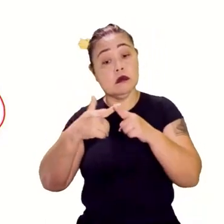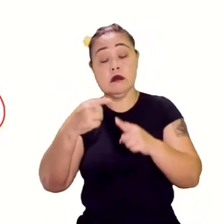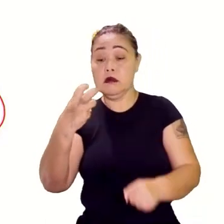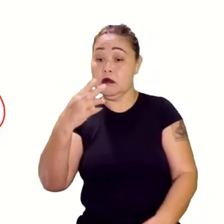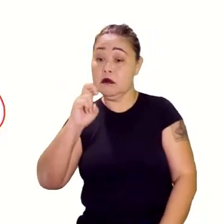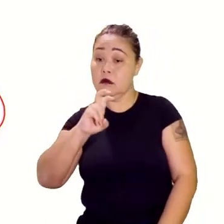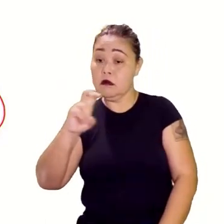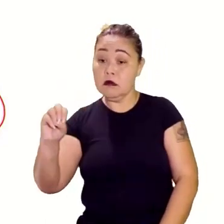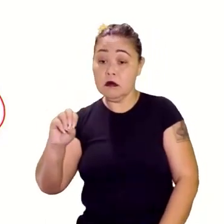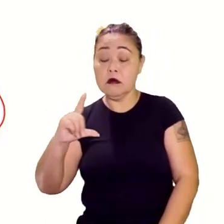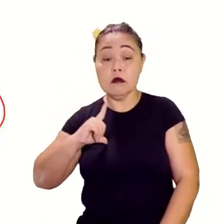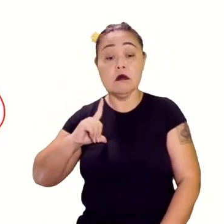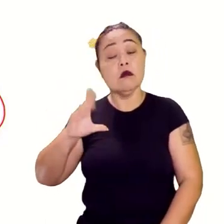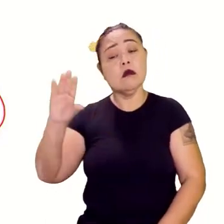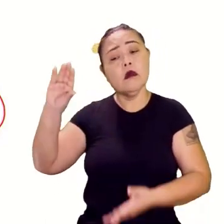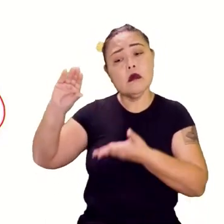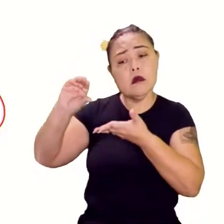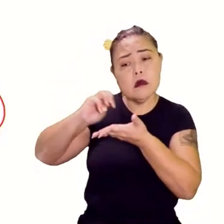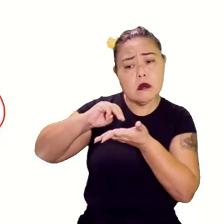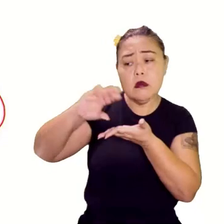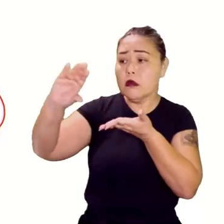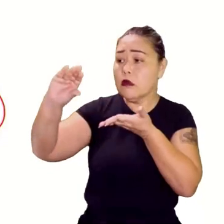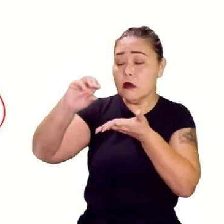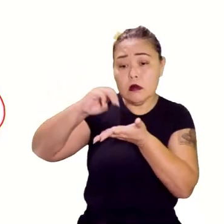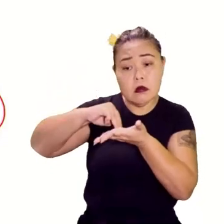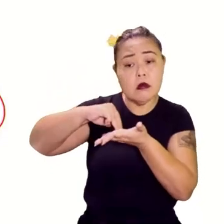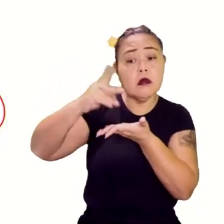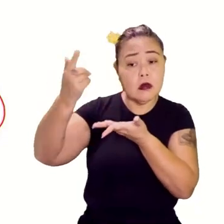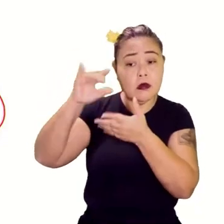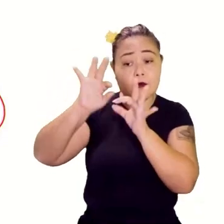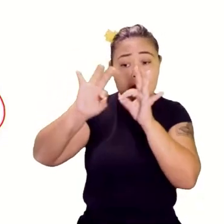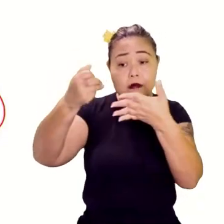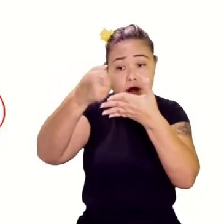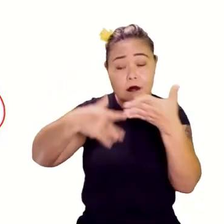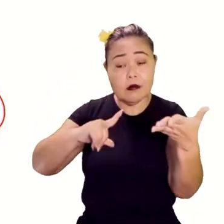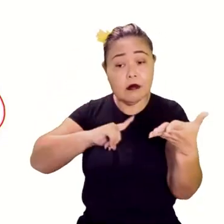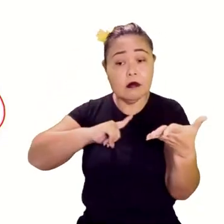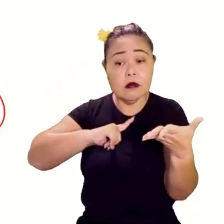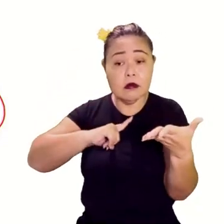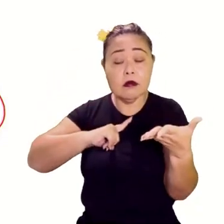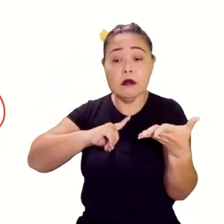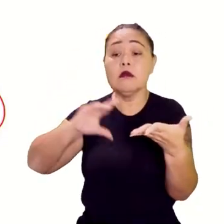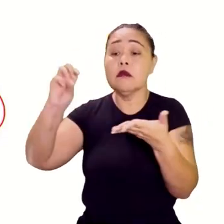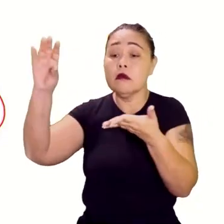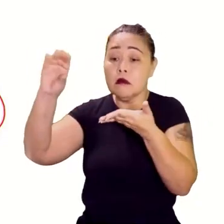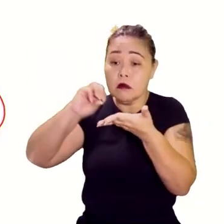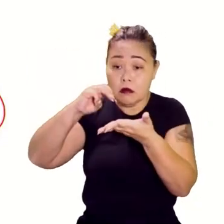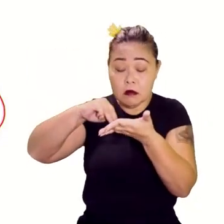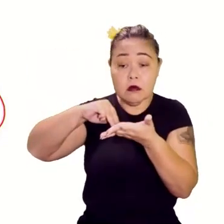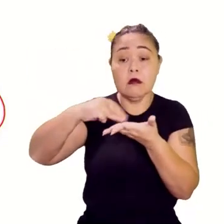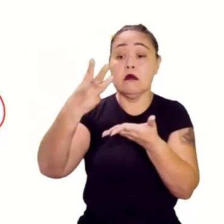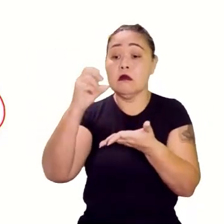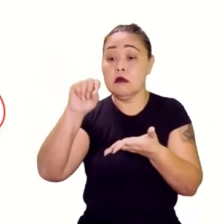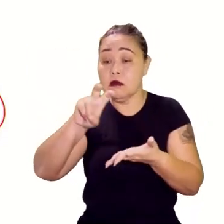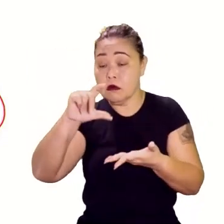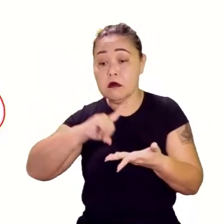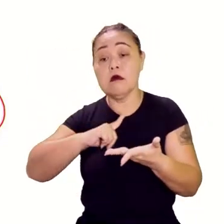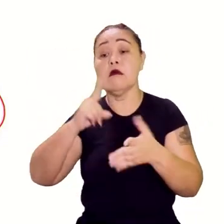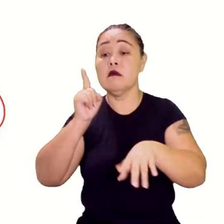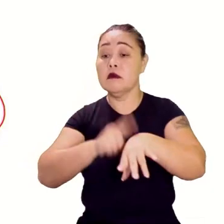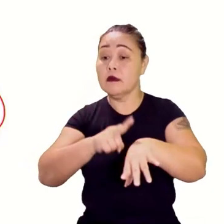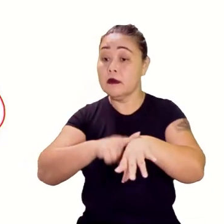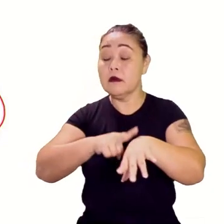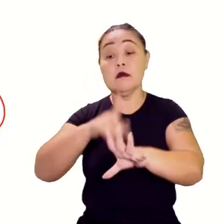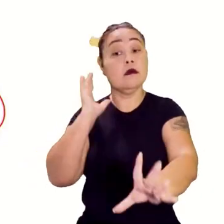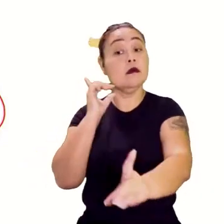35, 3.500, que é o montante lá do problema quando disse que tinha esse montante de 3.500 num tempo que a gente tinha